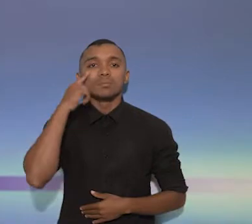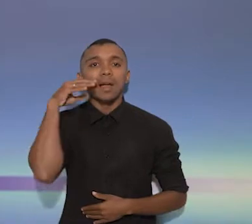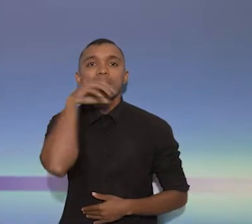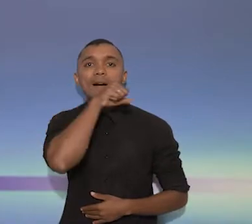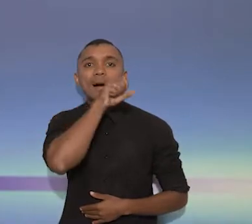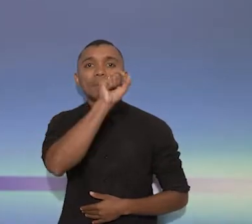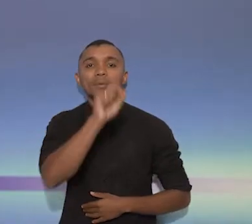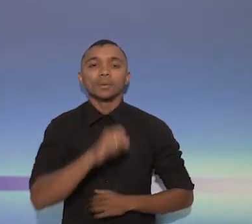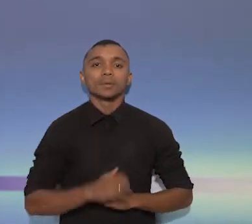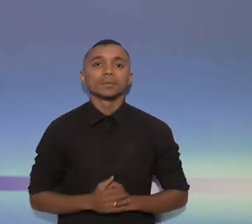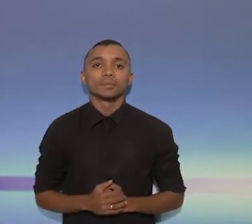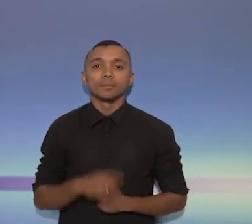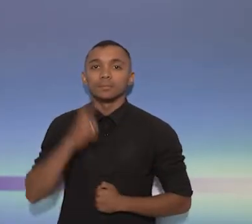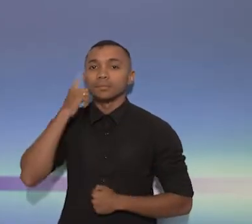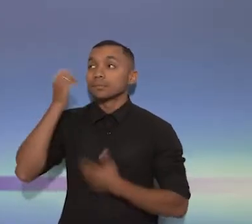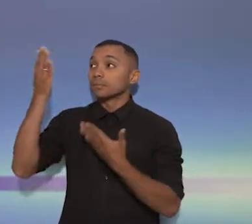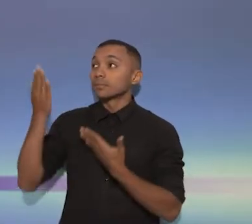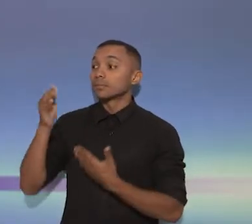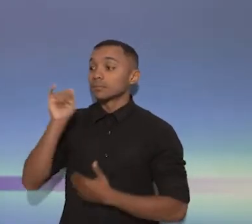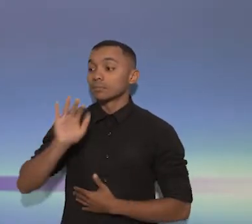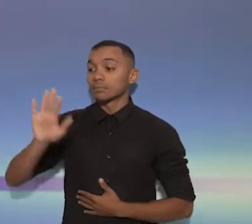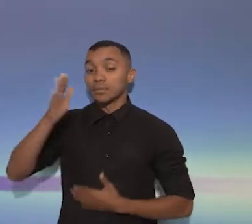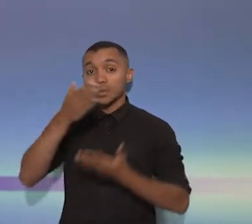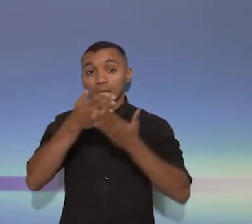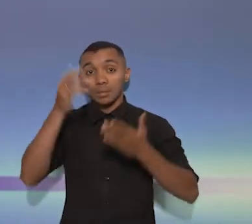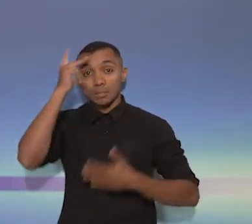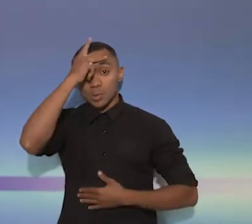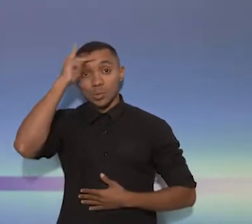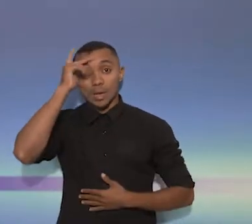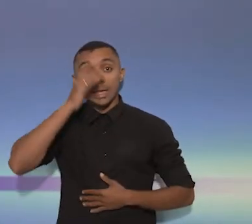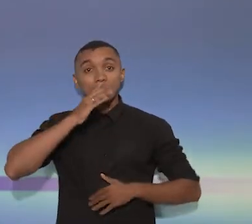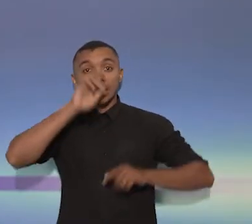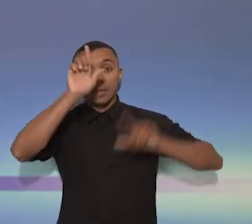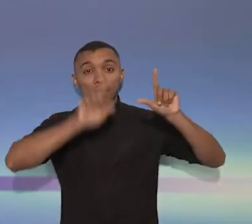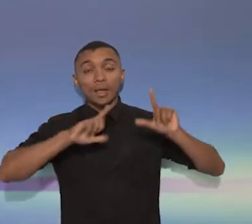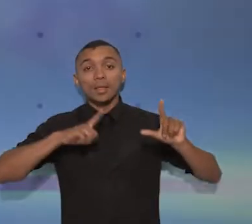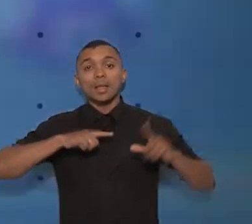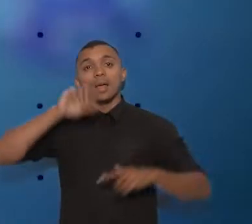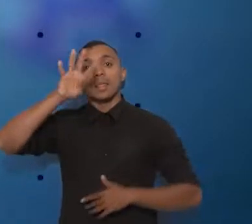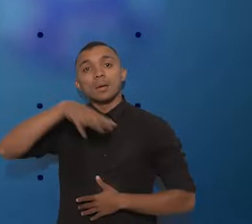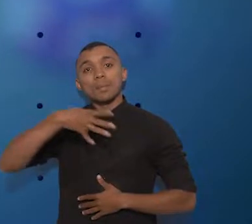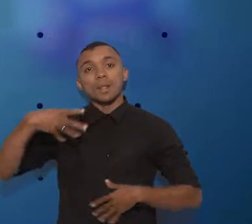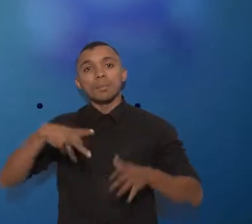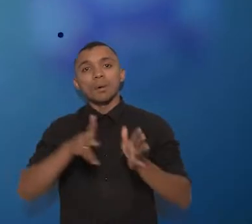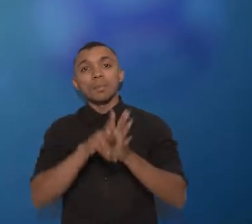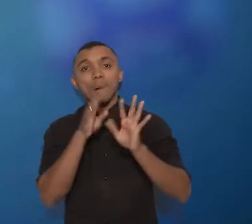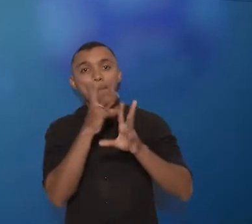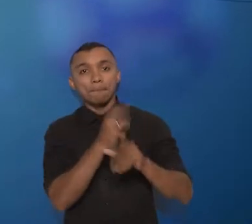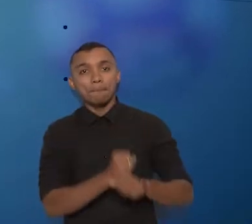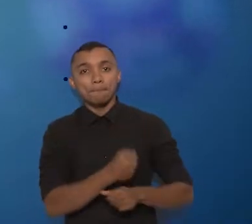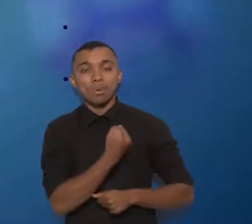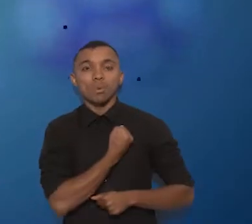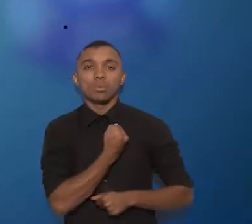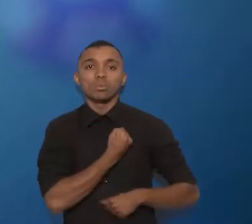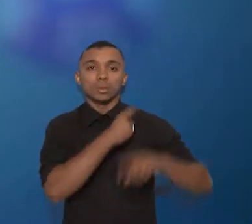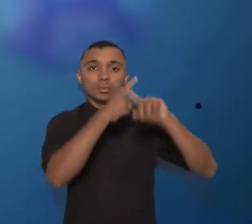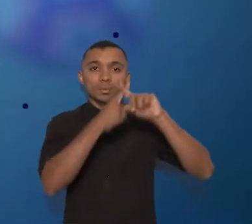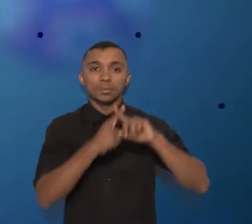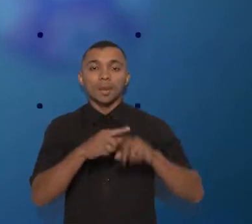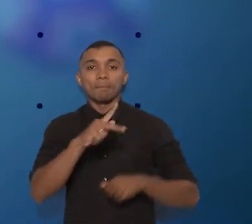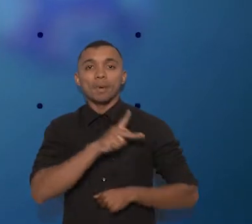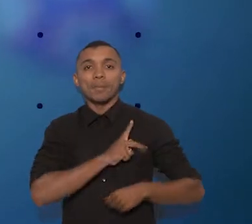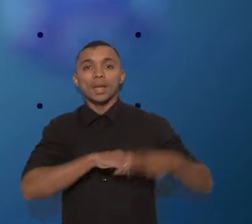Grazinho, a gente está vendo aqui os melhores momentos. Para quem nos acompanha pela TV, pedir a tabela do campeonato, que o Grazinho já adiantou. Tem o Atlético, o